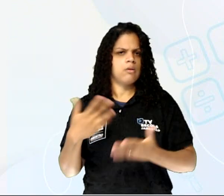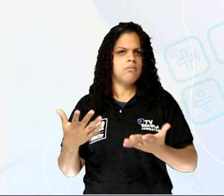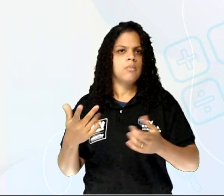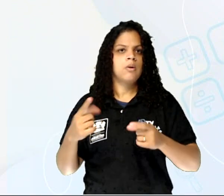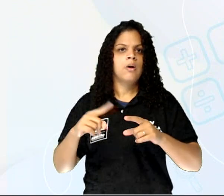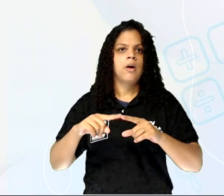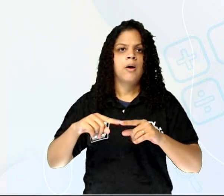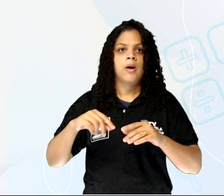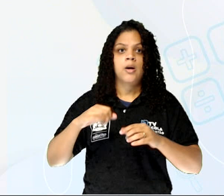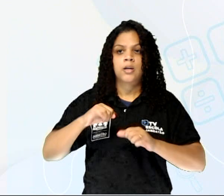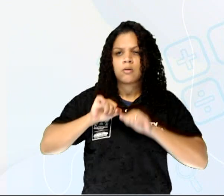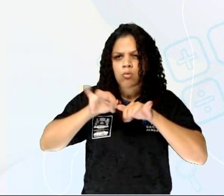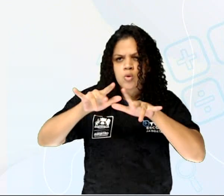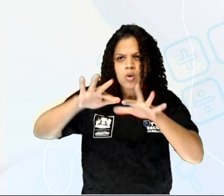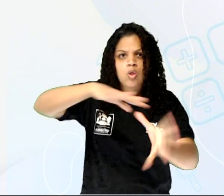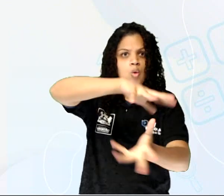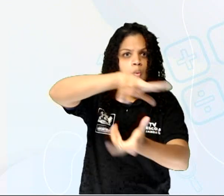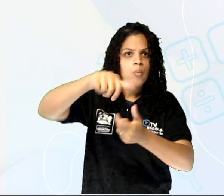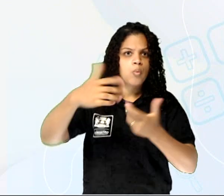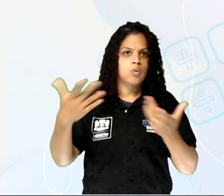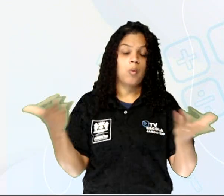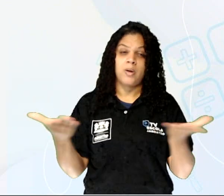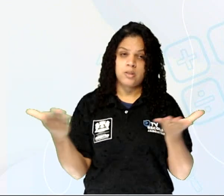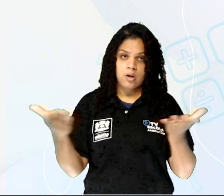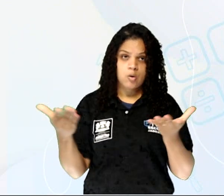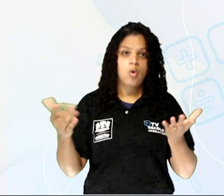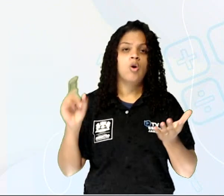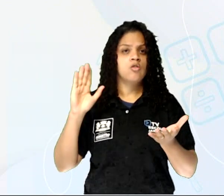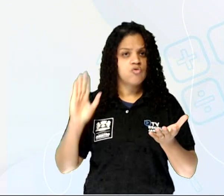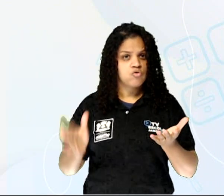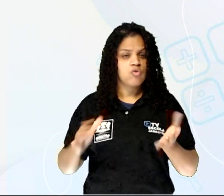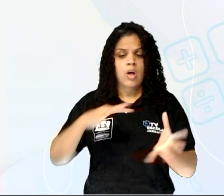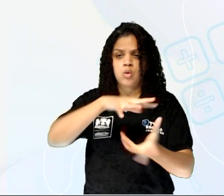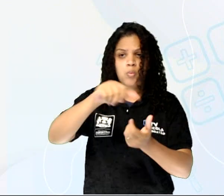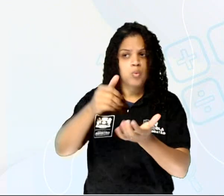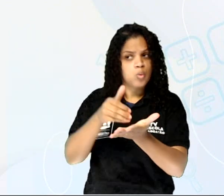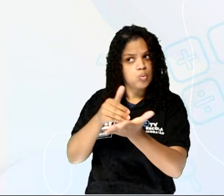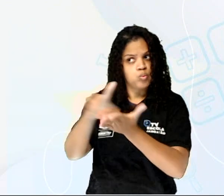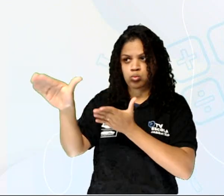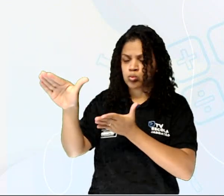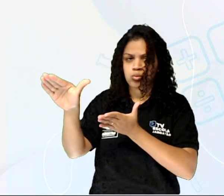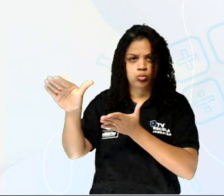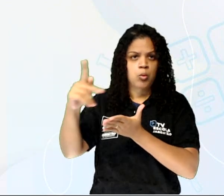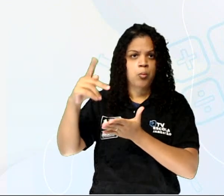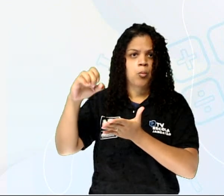a poliomielite está praticamente erradicada no mundo. Porém, ela ainda existe de